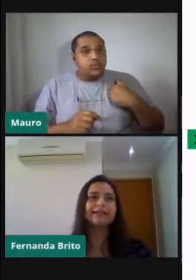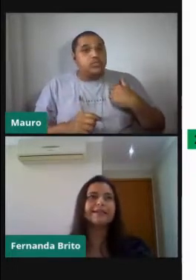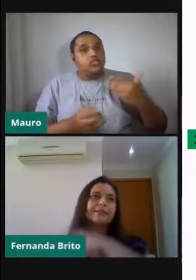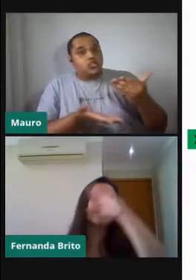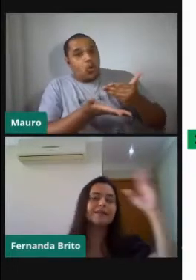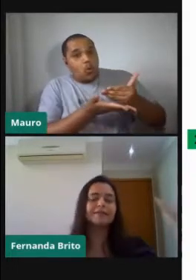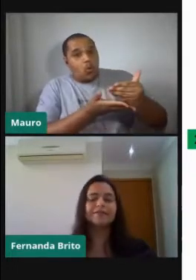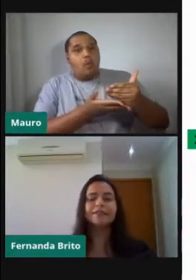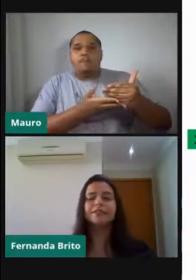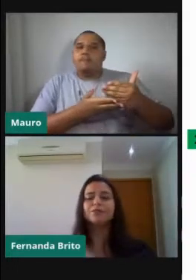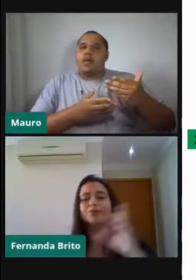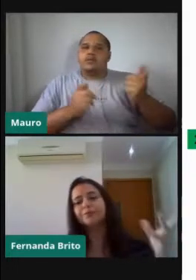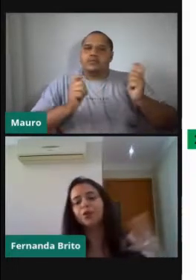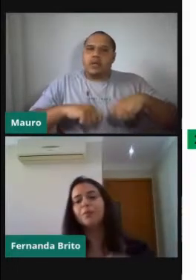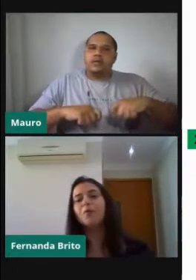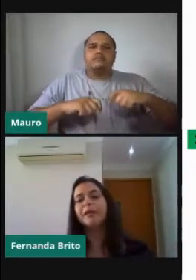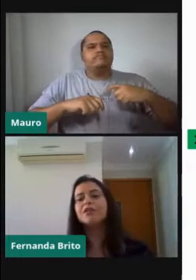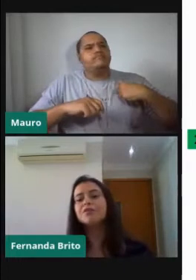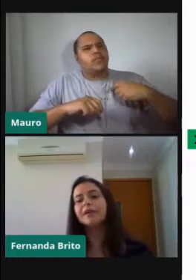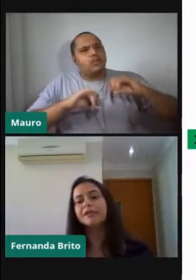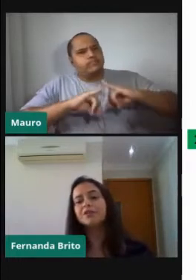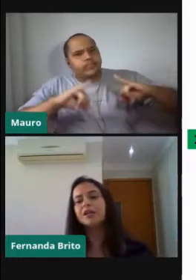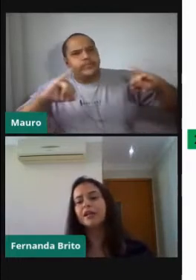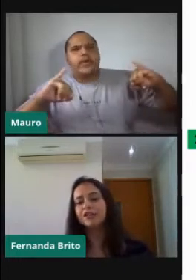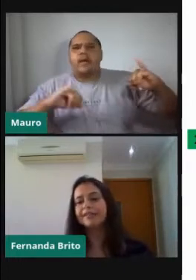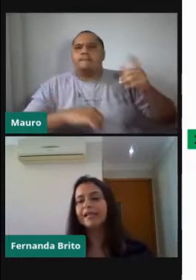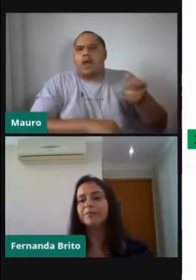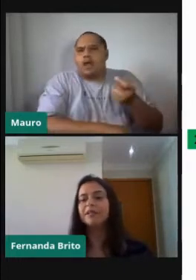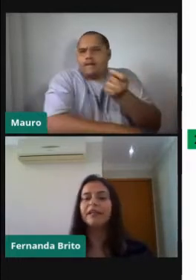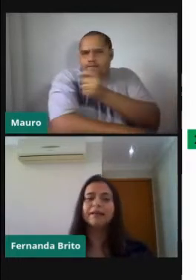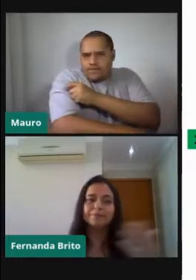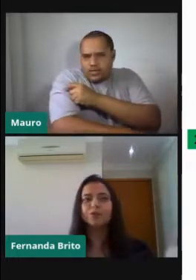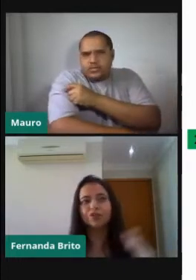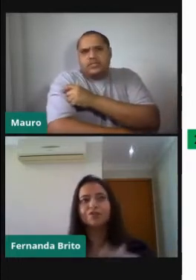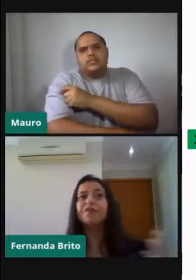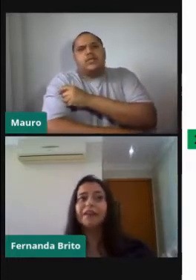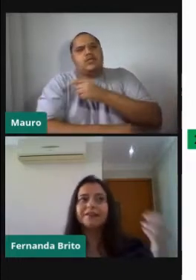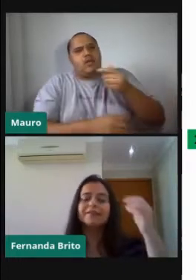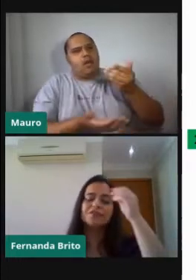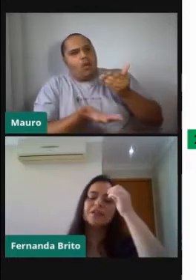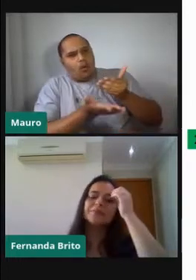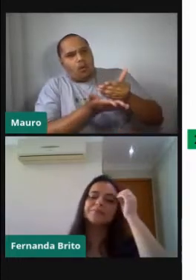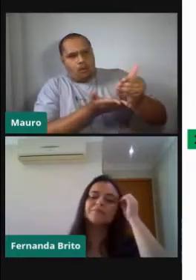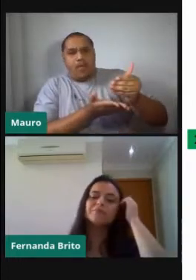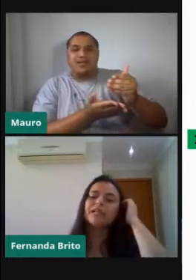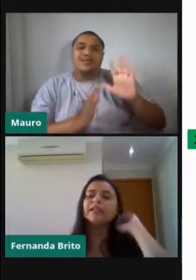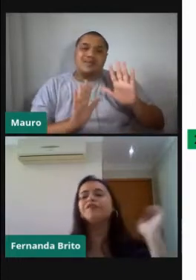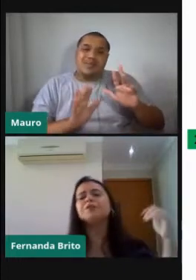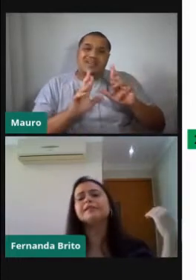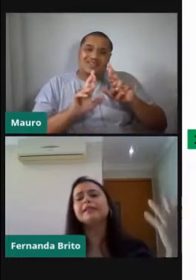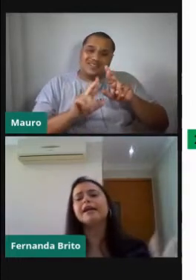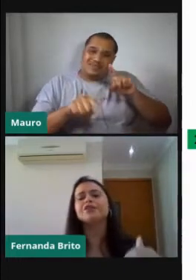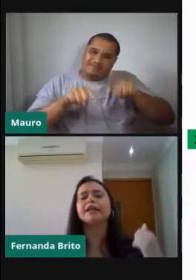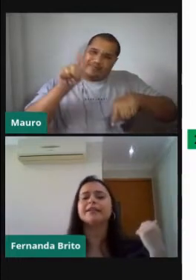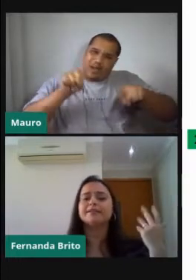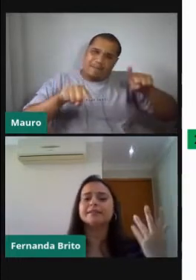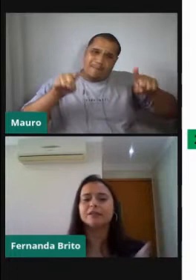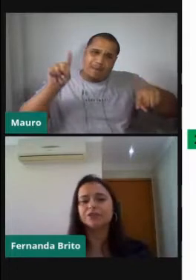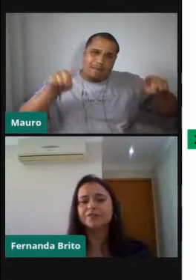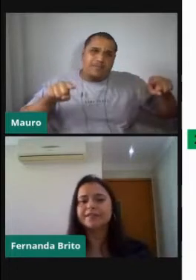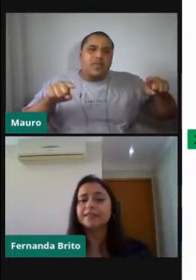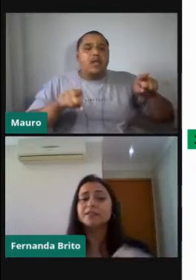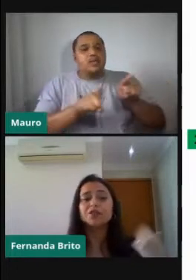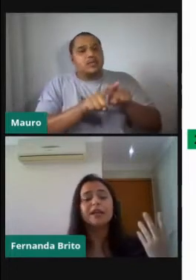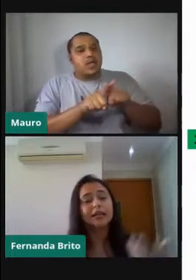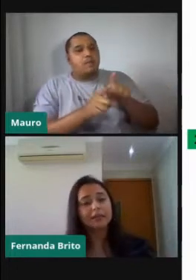ela acontece em massa, avaliando globalmente, mas a gente sabe que há muitas diferenças, né, na velocidade, na